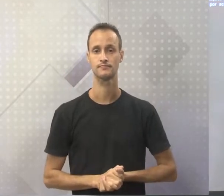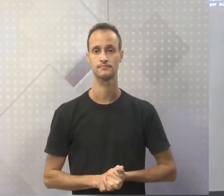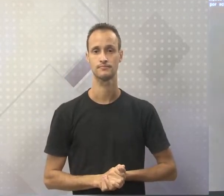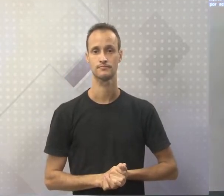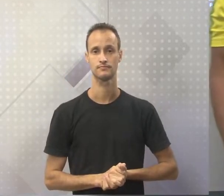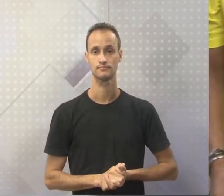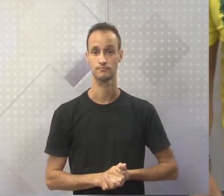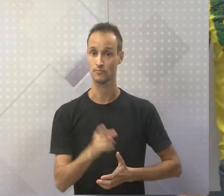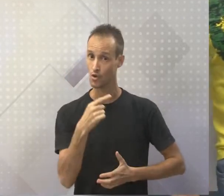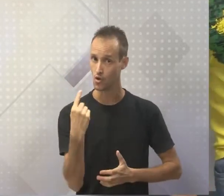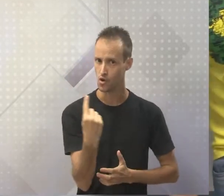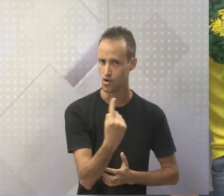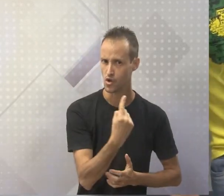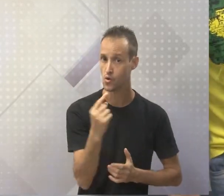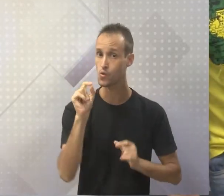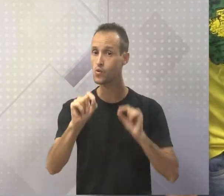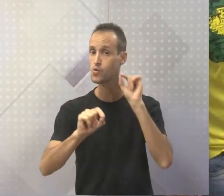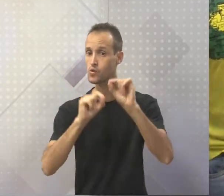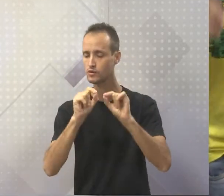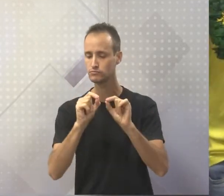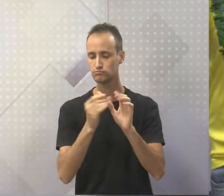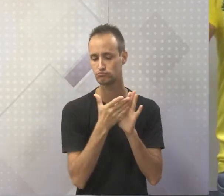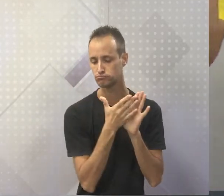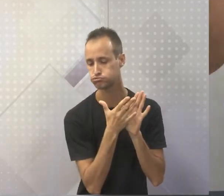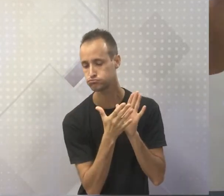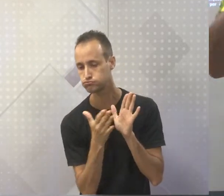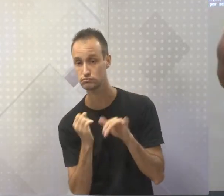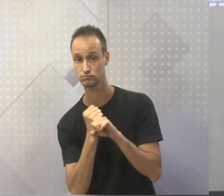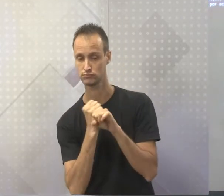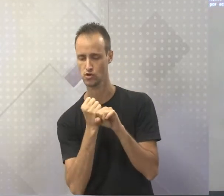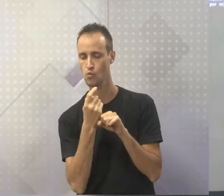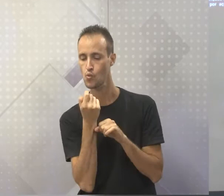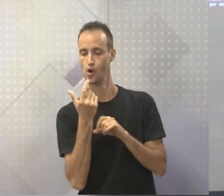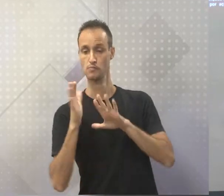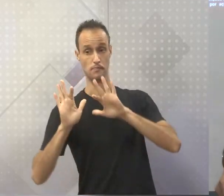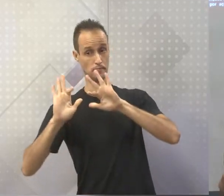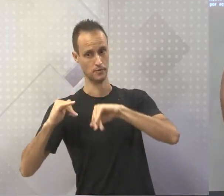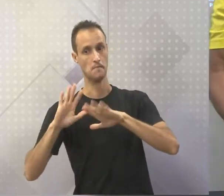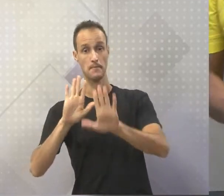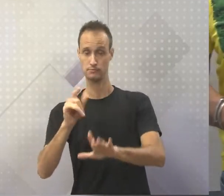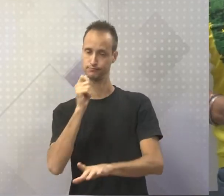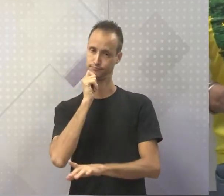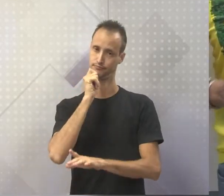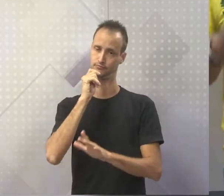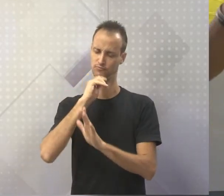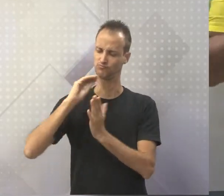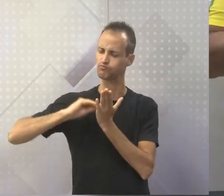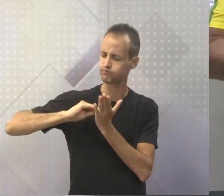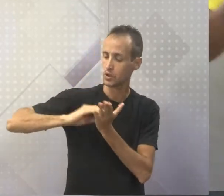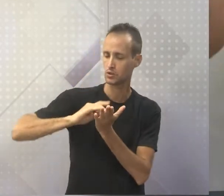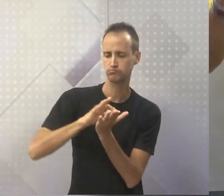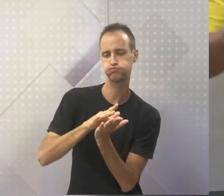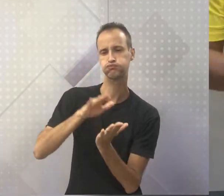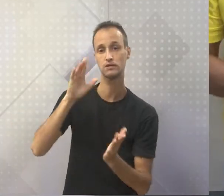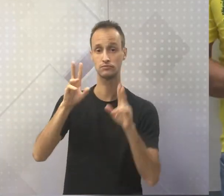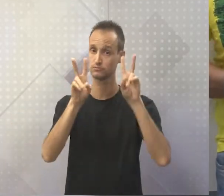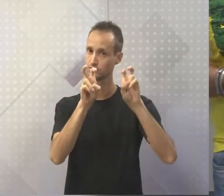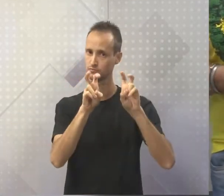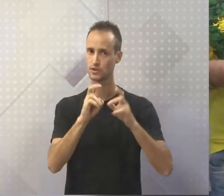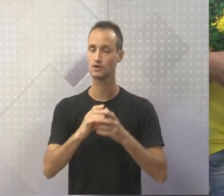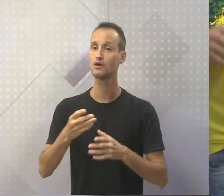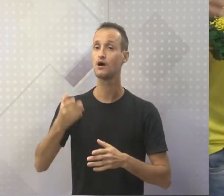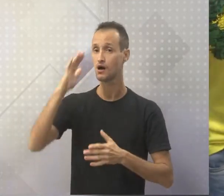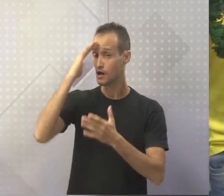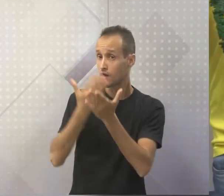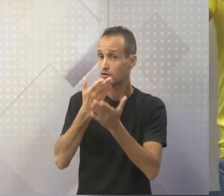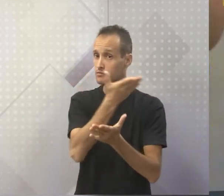galera, estamos terminando o ano, mas ainda temos muita coisa para ver. Acredito que vocês lembrem que na aula